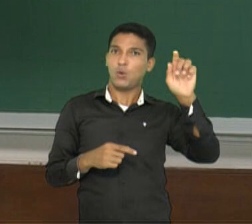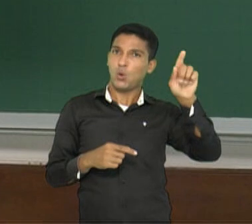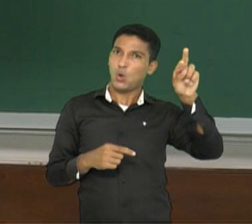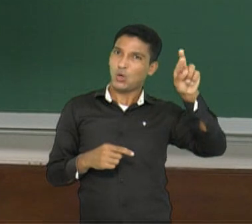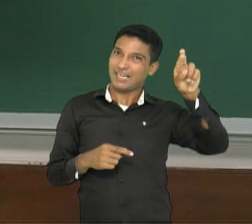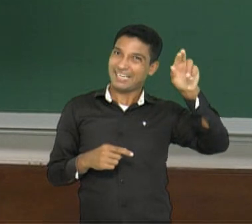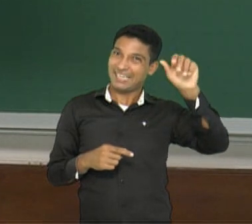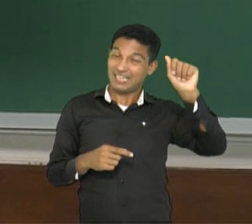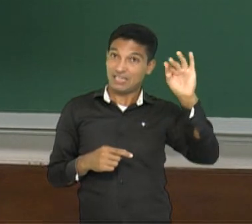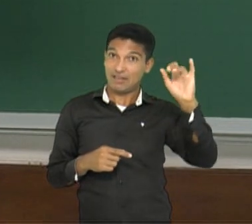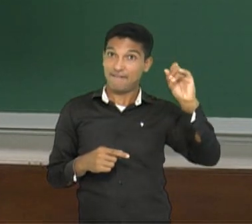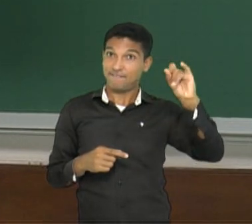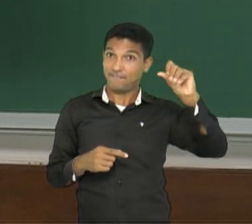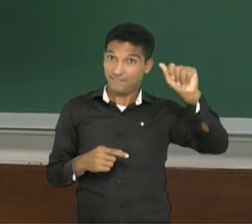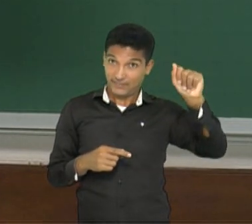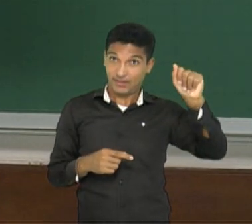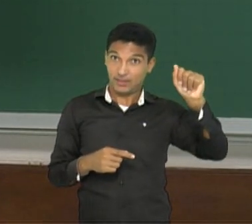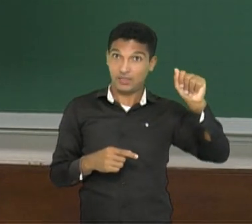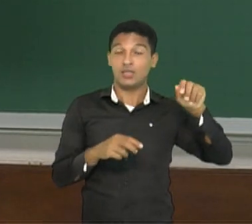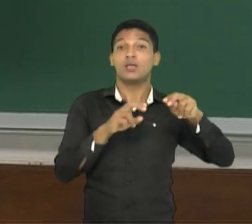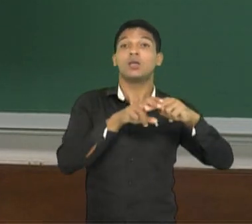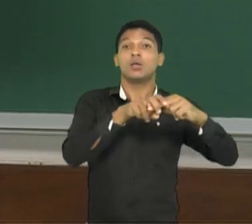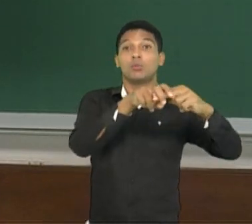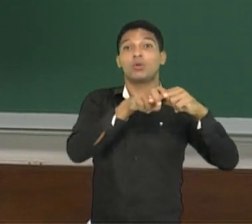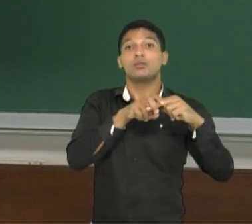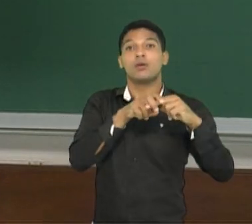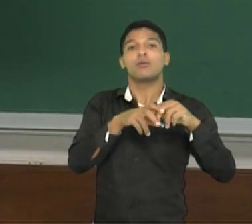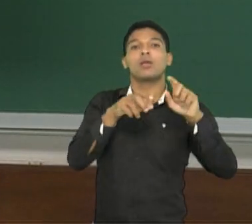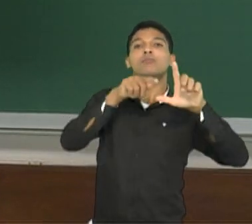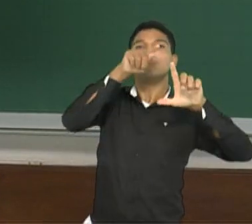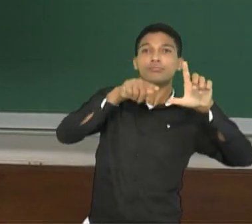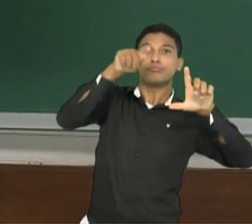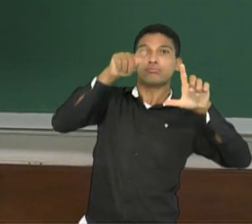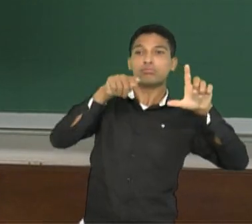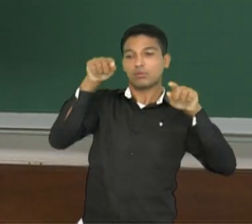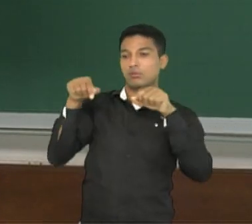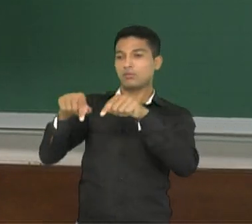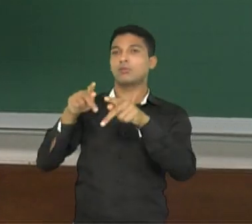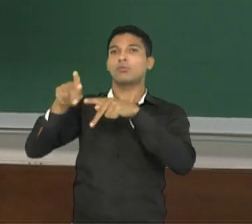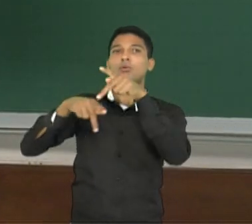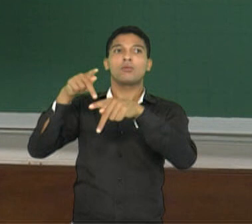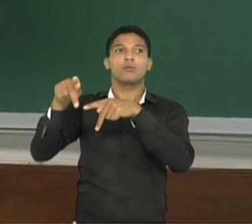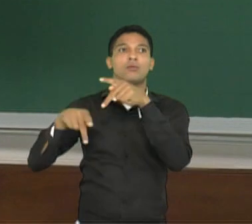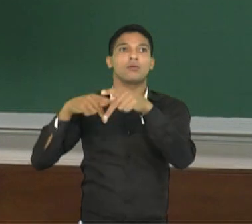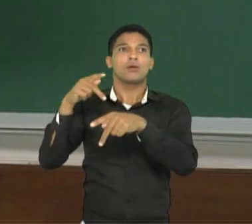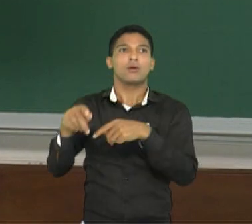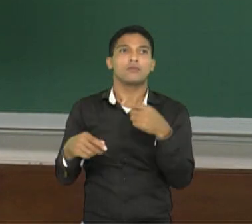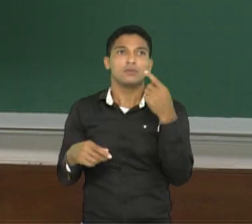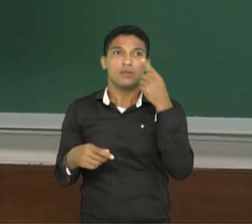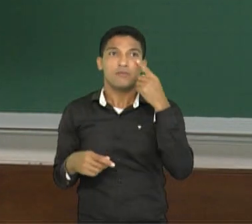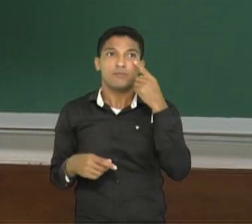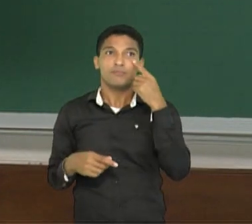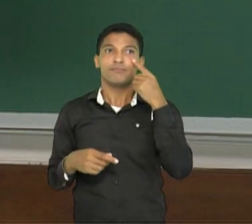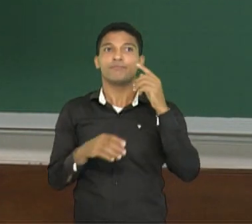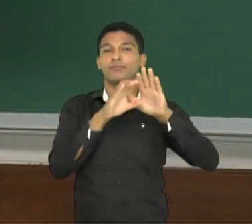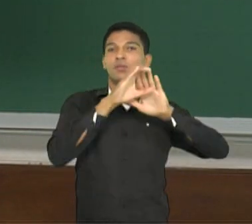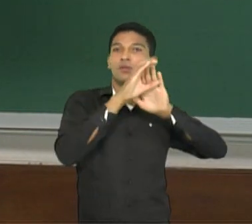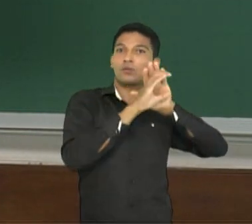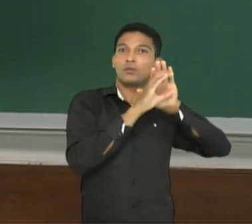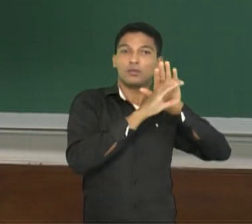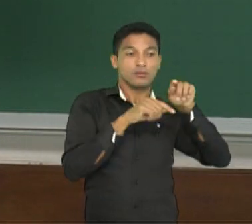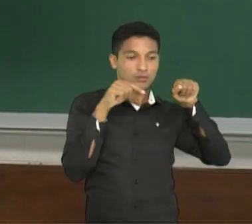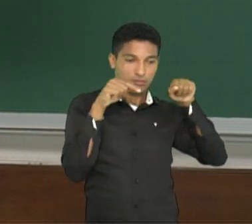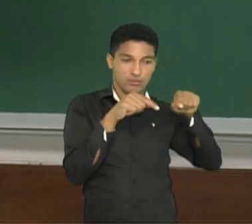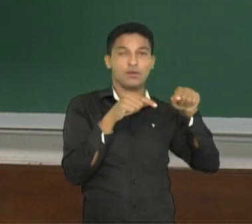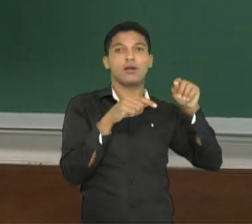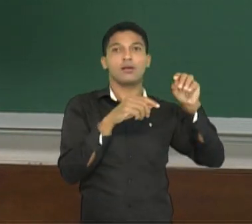censo demográfico, é o censo da população, certo? Então, quando surgir essa palavrinha ali, vocês já sabem que é um estudo relacionado